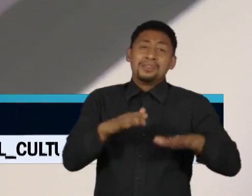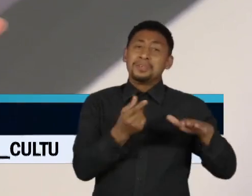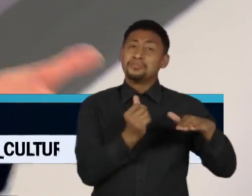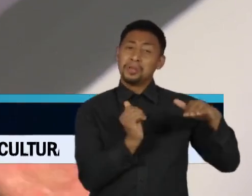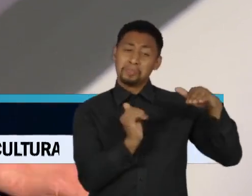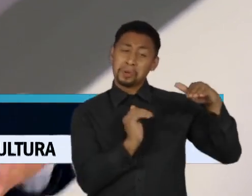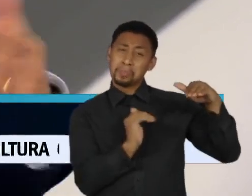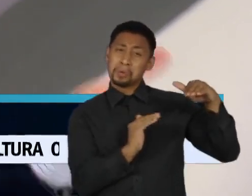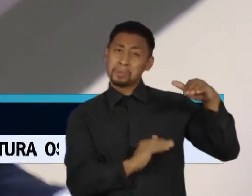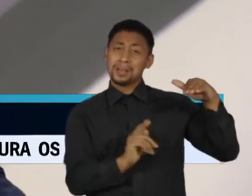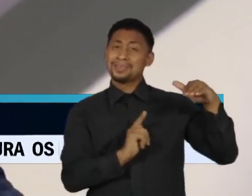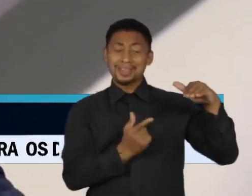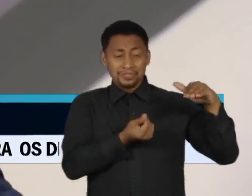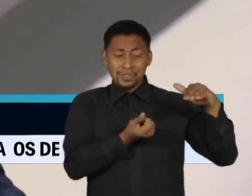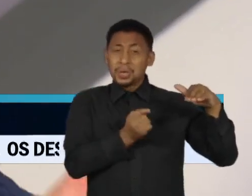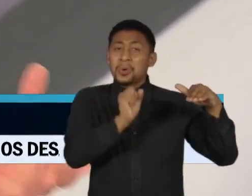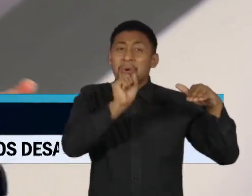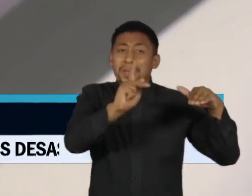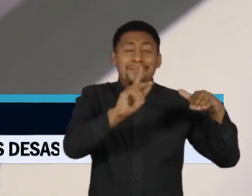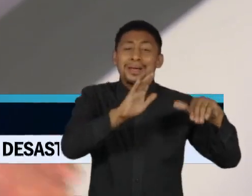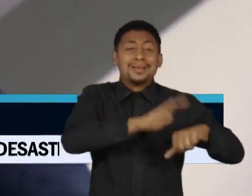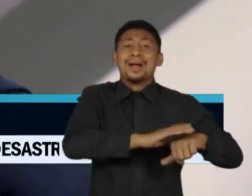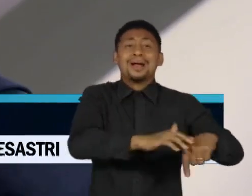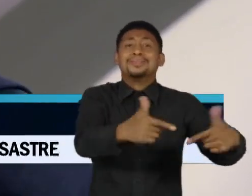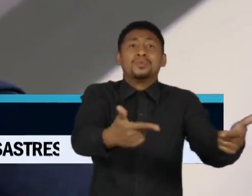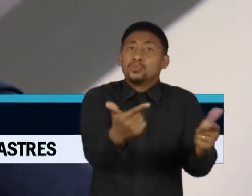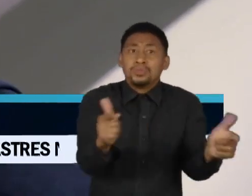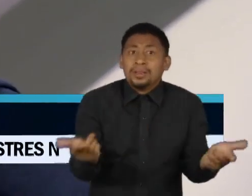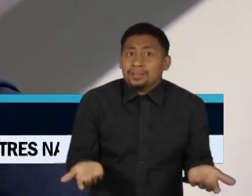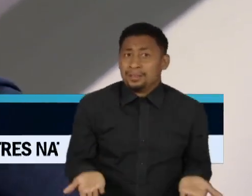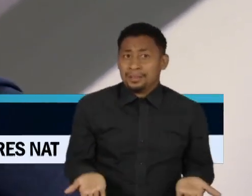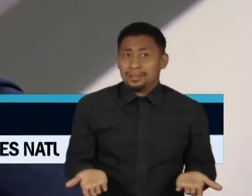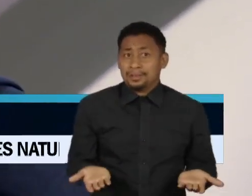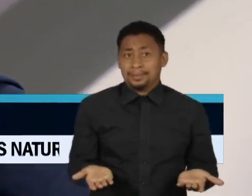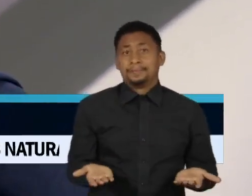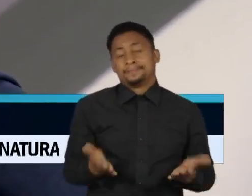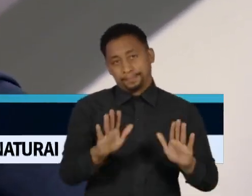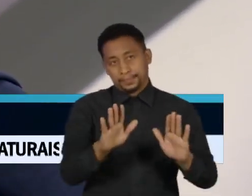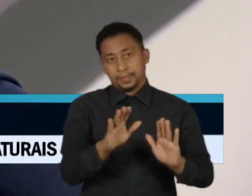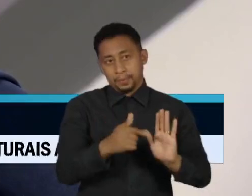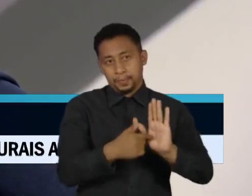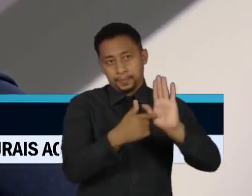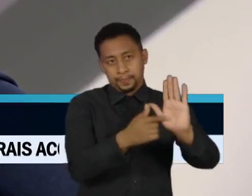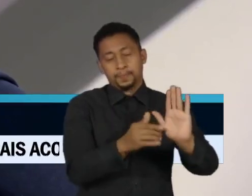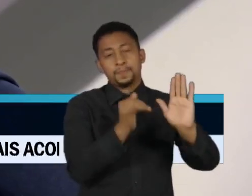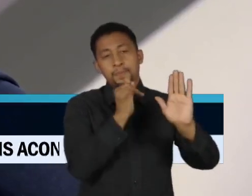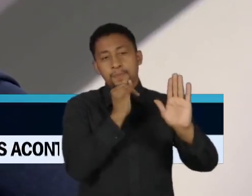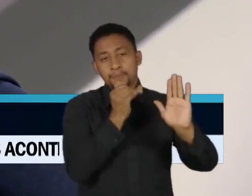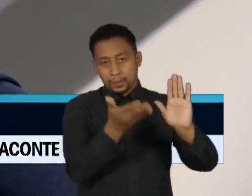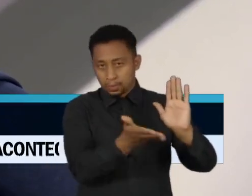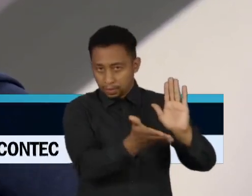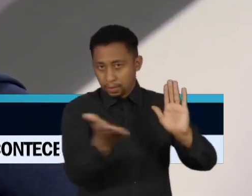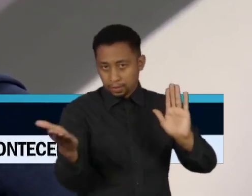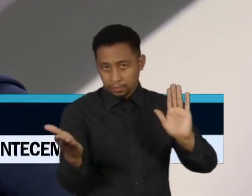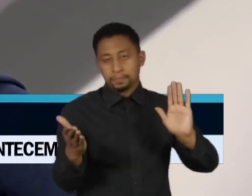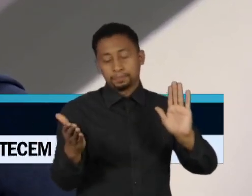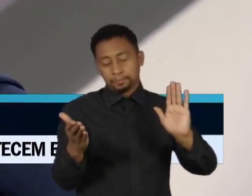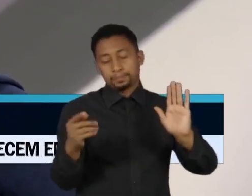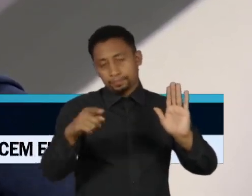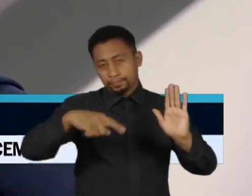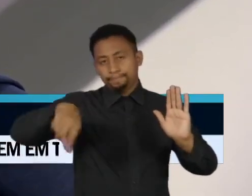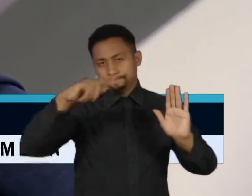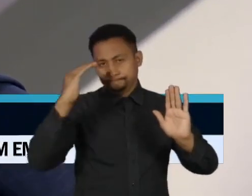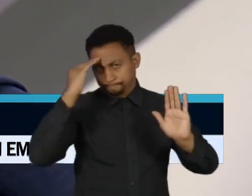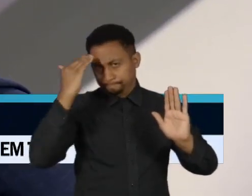fundo que é sem fundo não funciona. Há também, só para dar um exemplo aqui para os espectadores e aqui para compartilhar